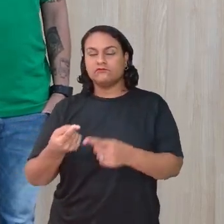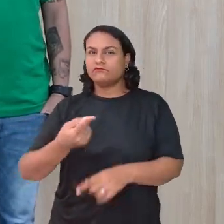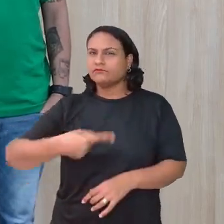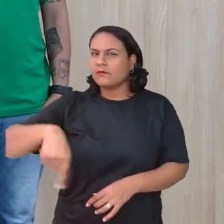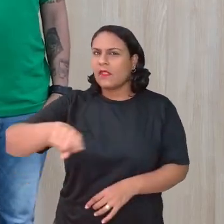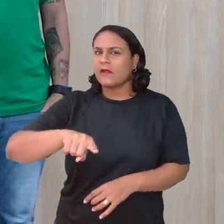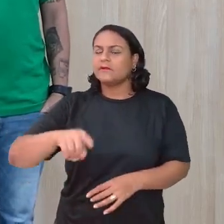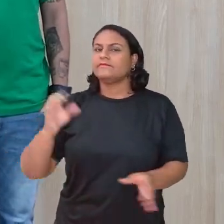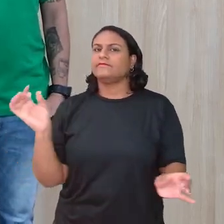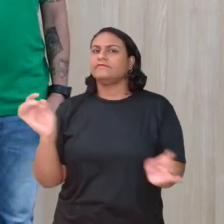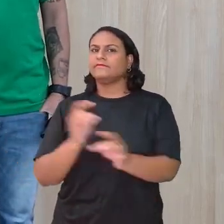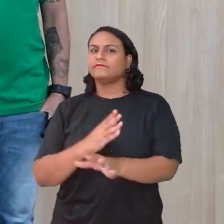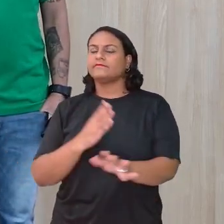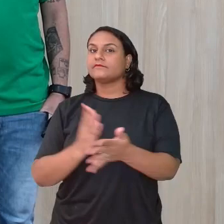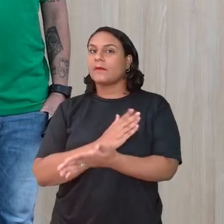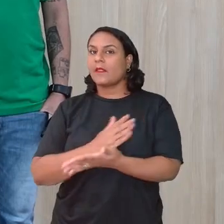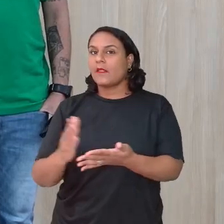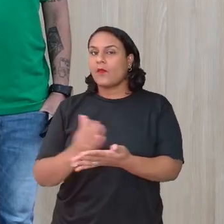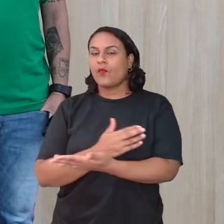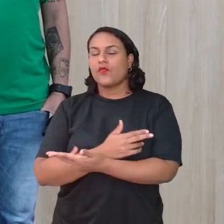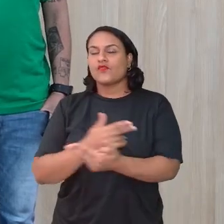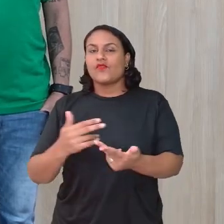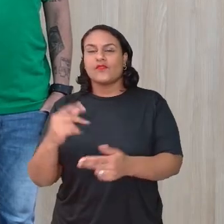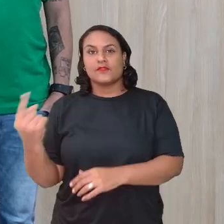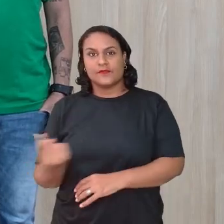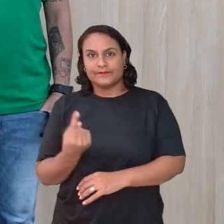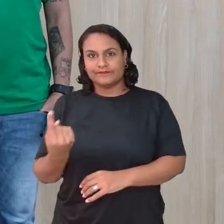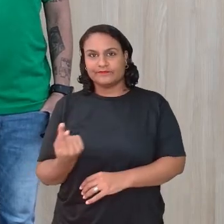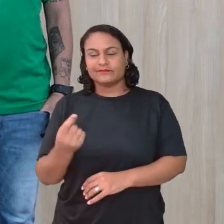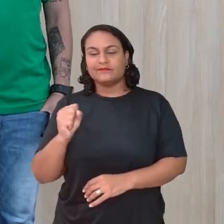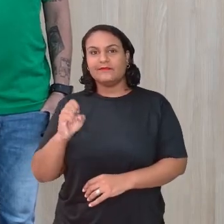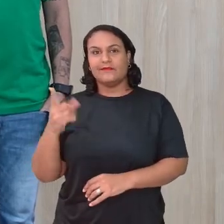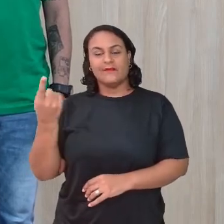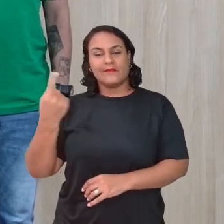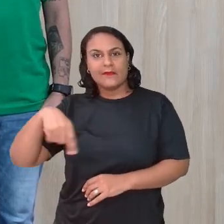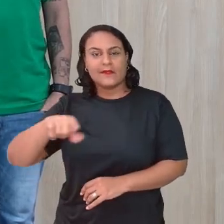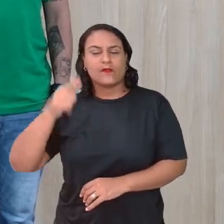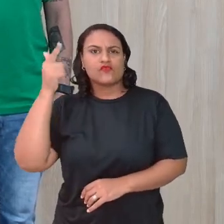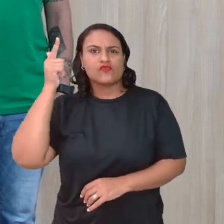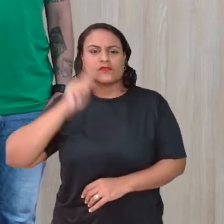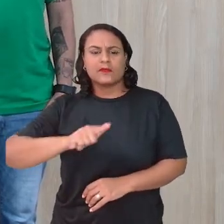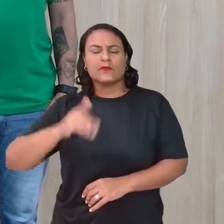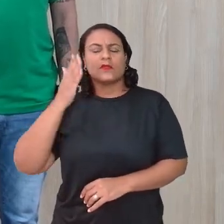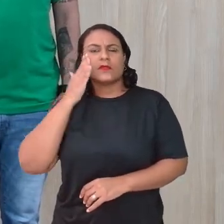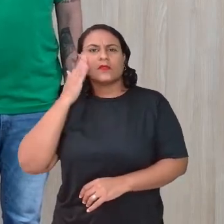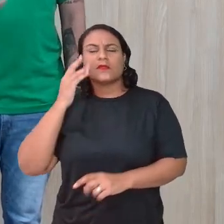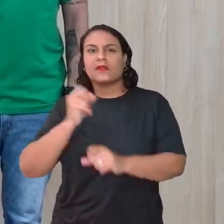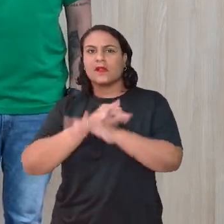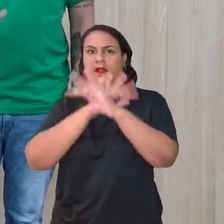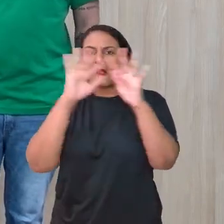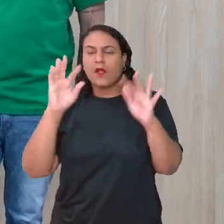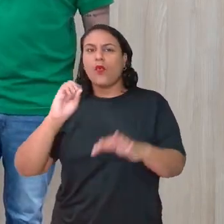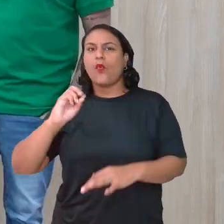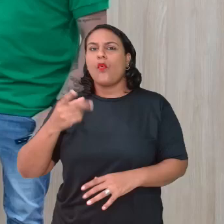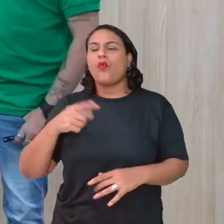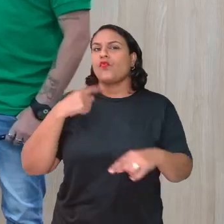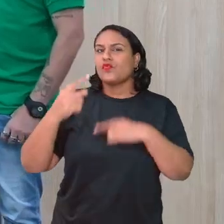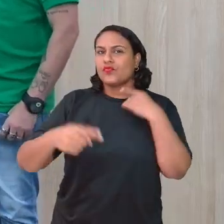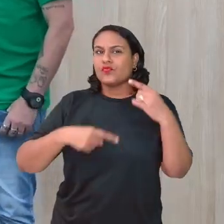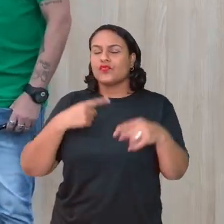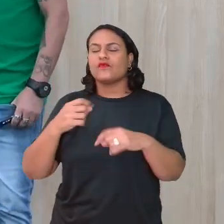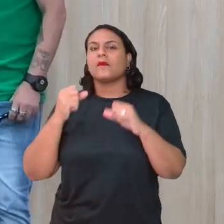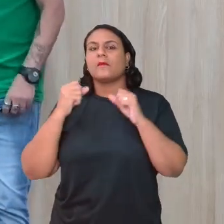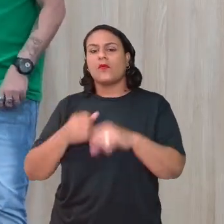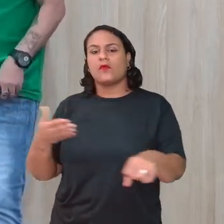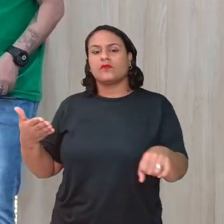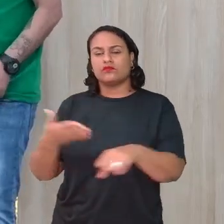você concluir algumas coisas, tá certo? Se você conseguiu concluir ou teve alguma dúvida, escreve para a gente, manda aí nos comentários